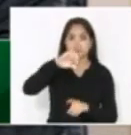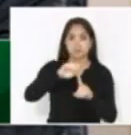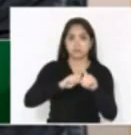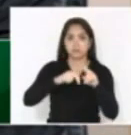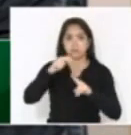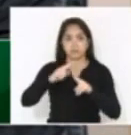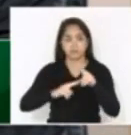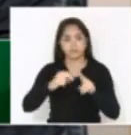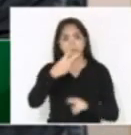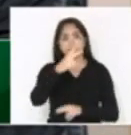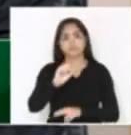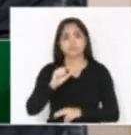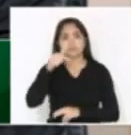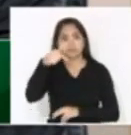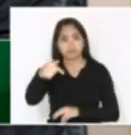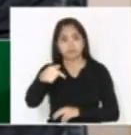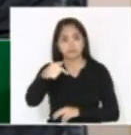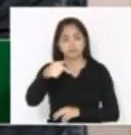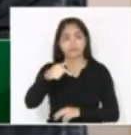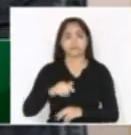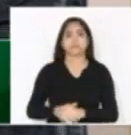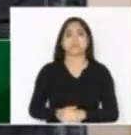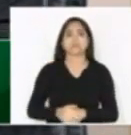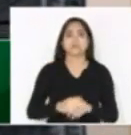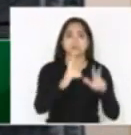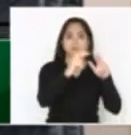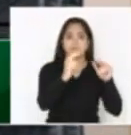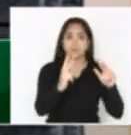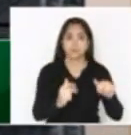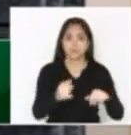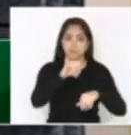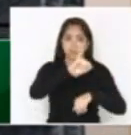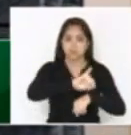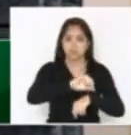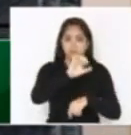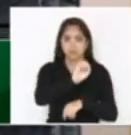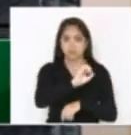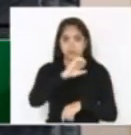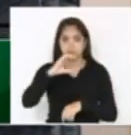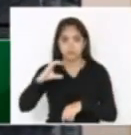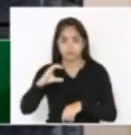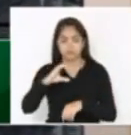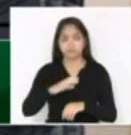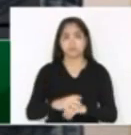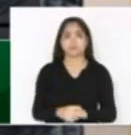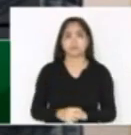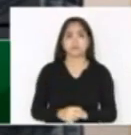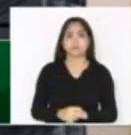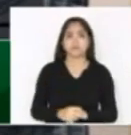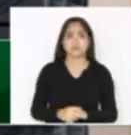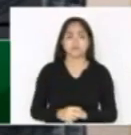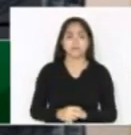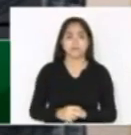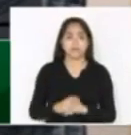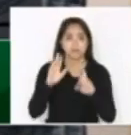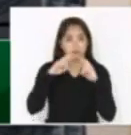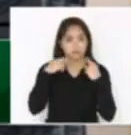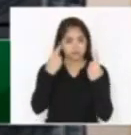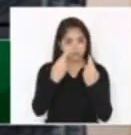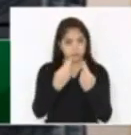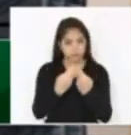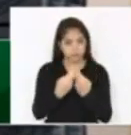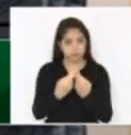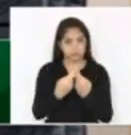do ano de 2017, nesta cidade de Florianópolis, capital do estado de Santa Catarina, reuniu-se